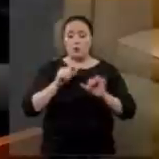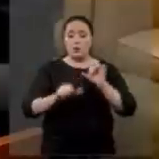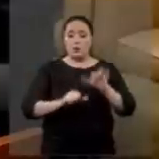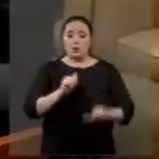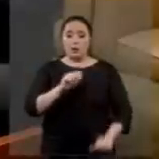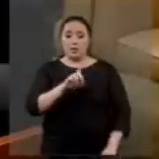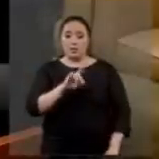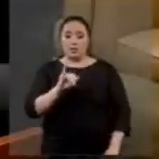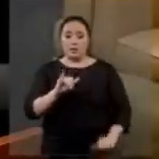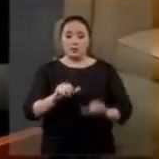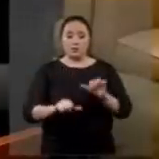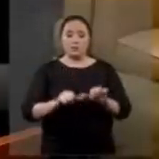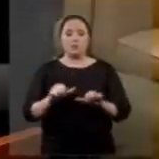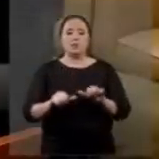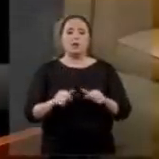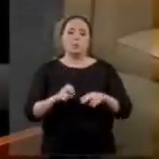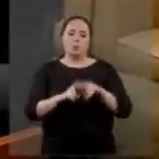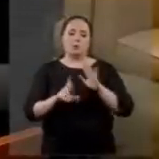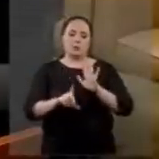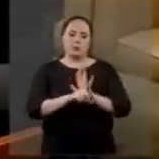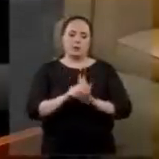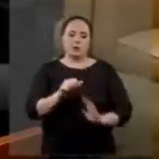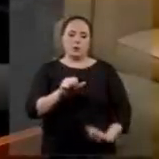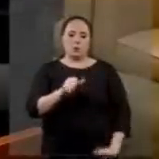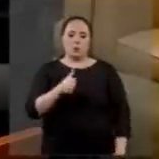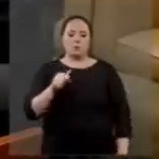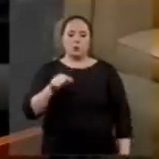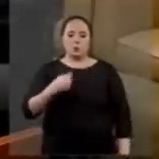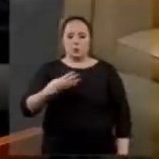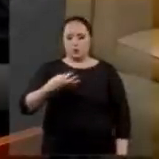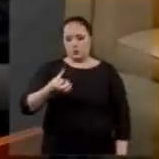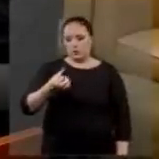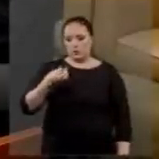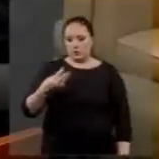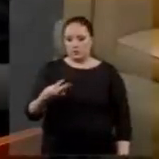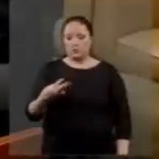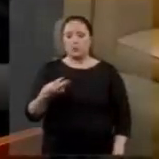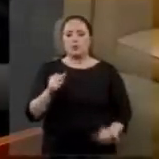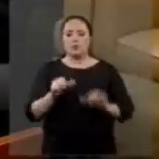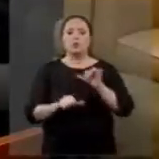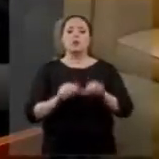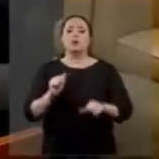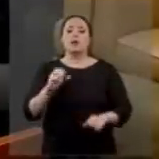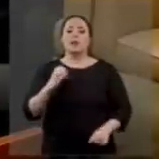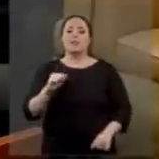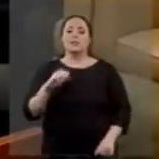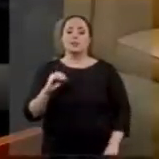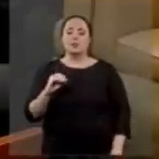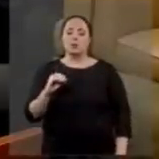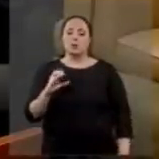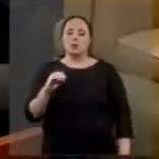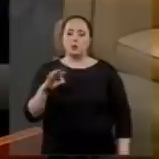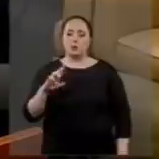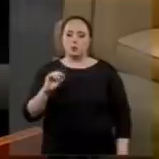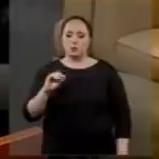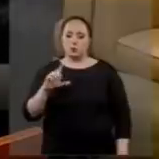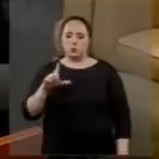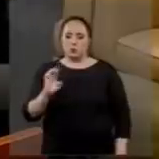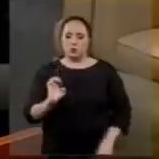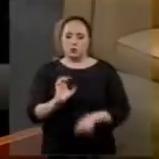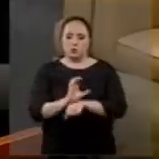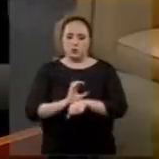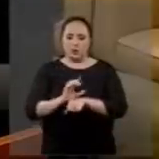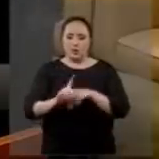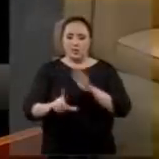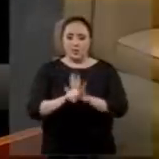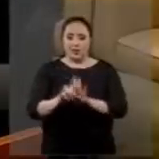ADI em face da Lei 11.463 em uma ação de controle de constitucionalidade da